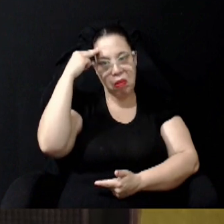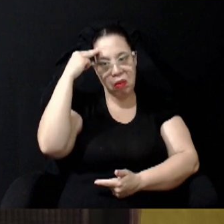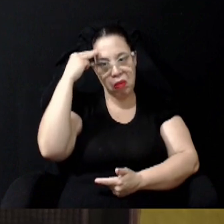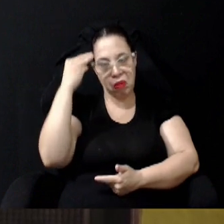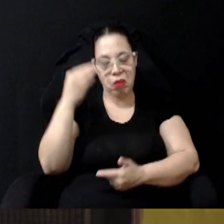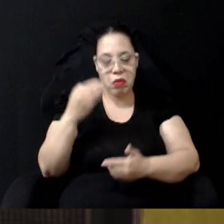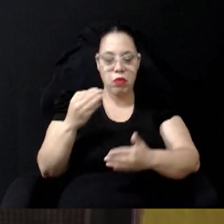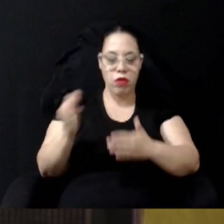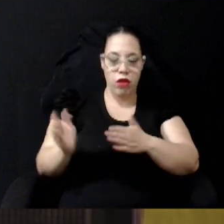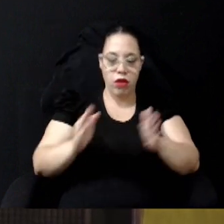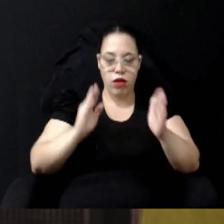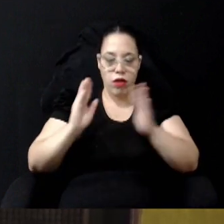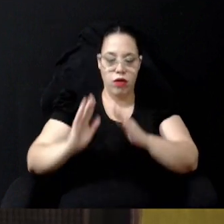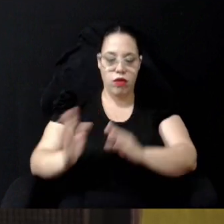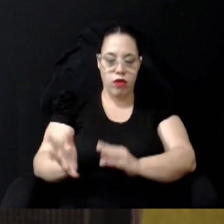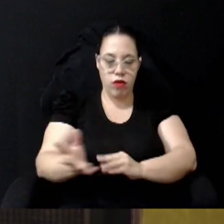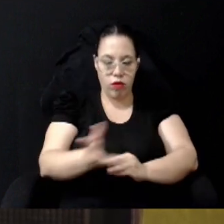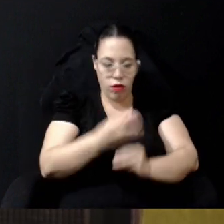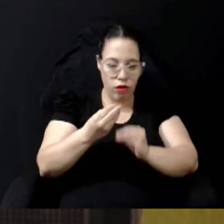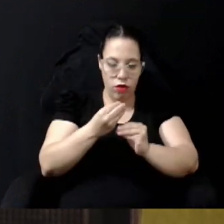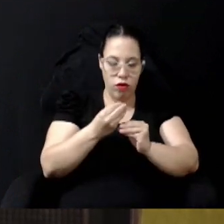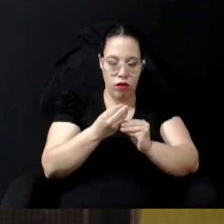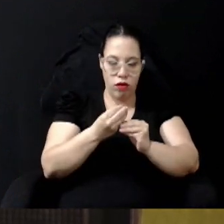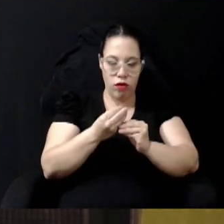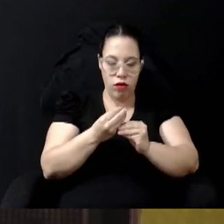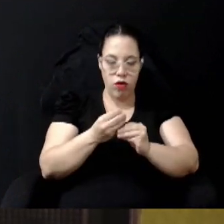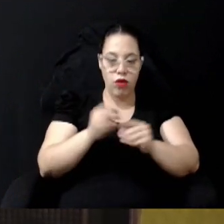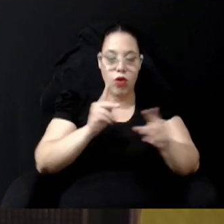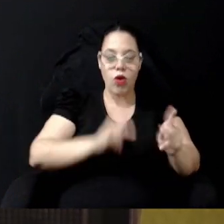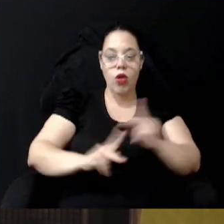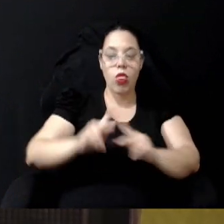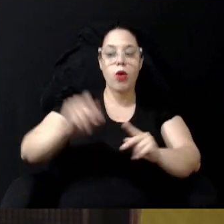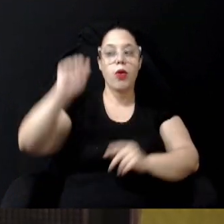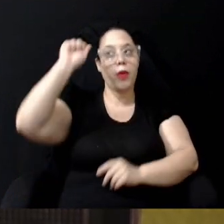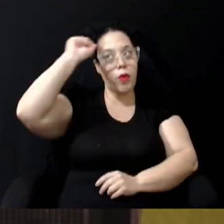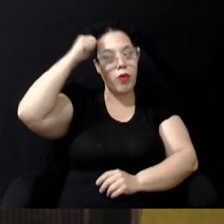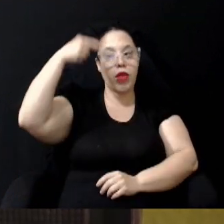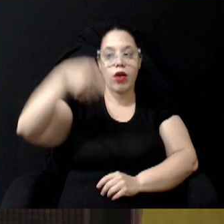artística do povo negro aqui da nossa cidade.